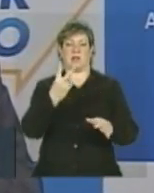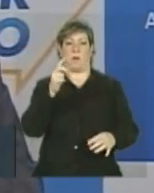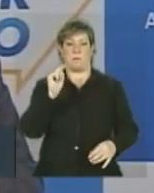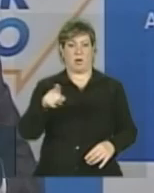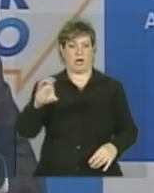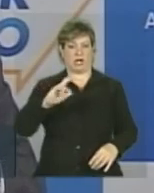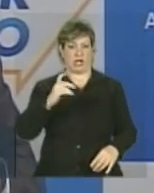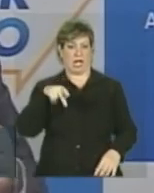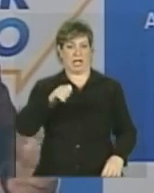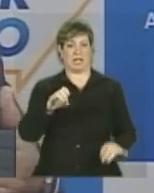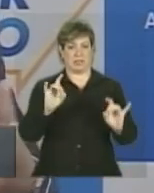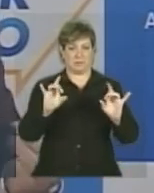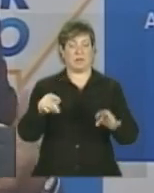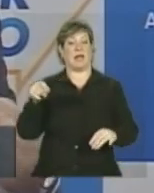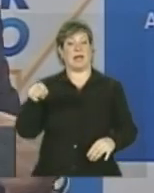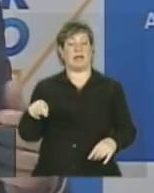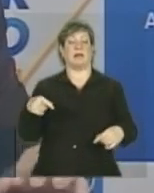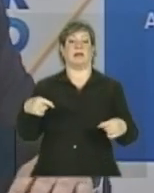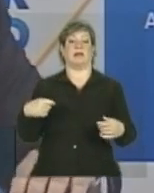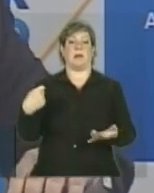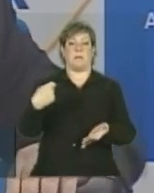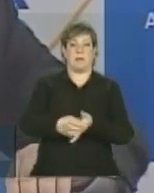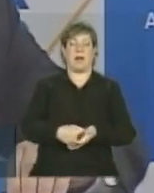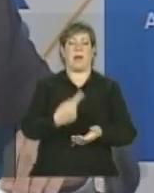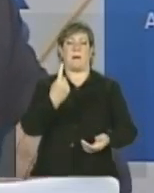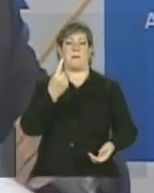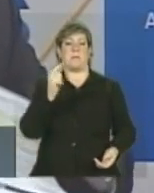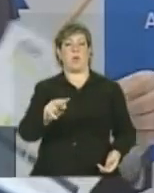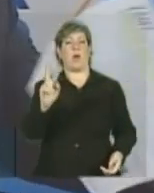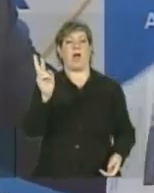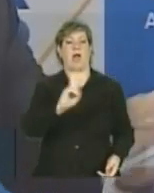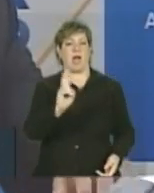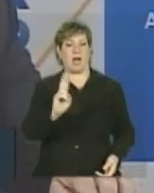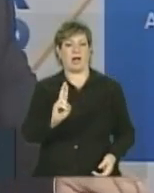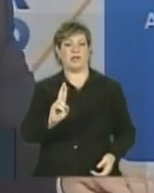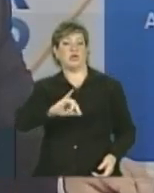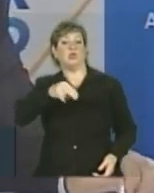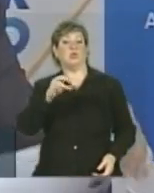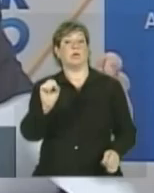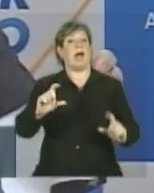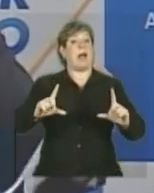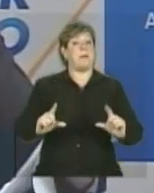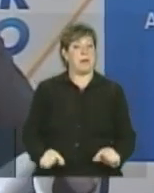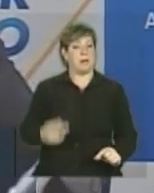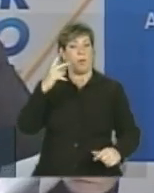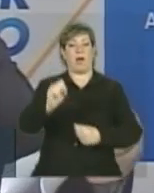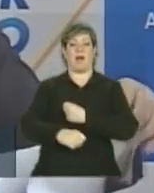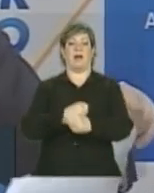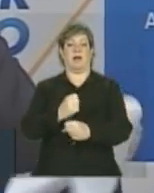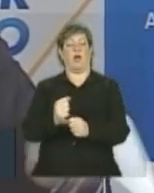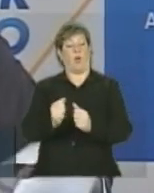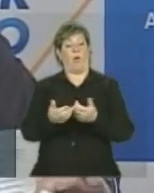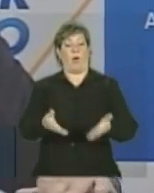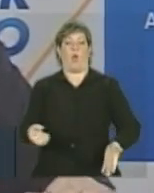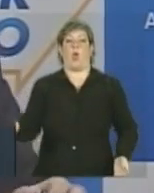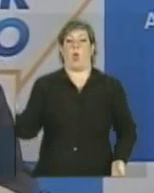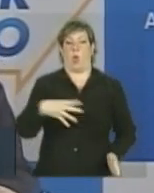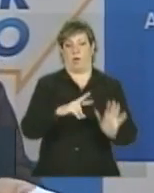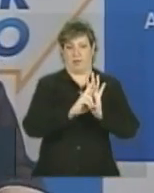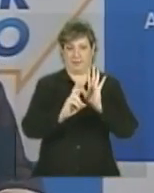especial. Ele pagaria R$1.000 de juros a menos no ano com essas medidas. Você tem,